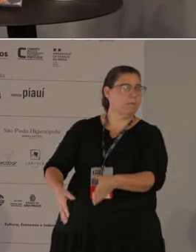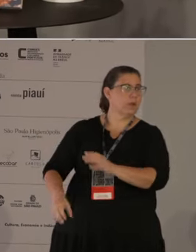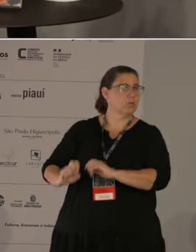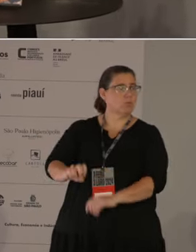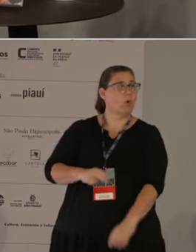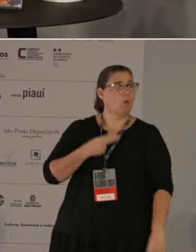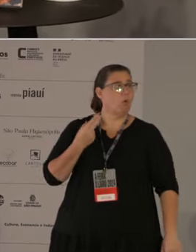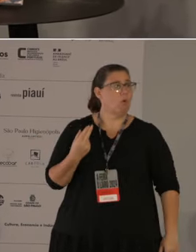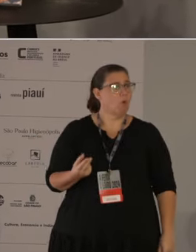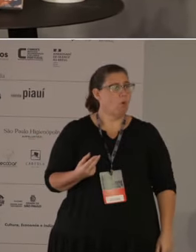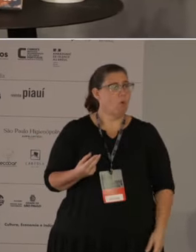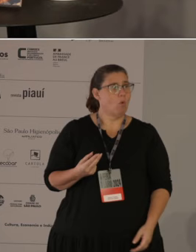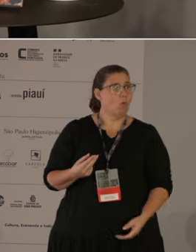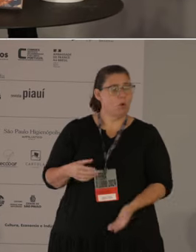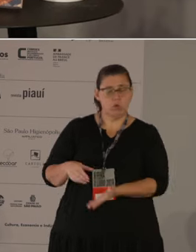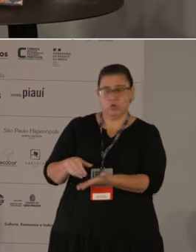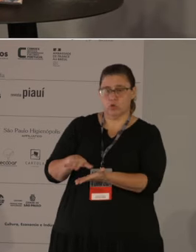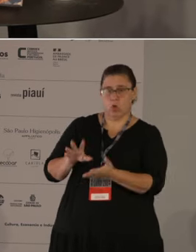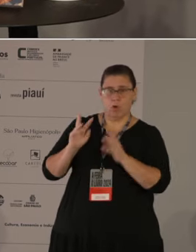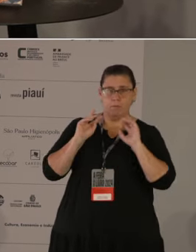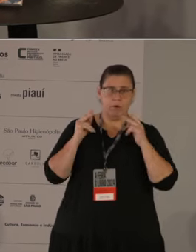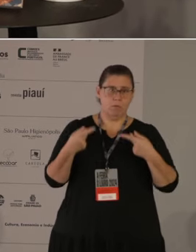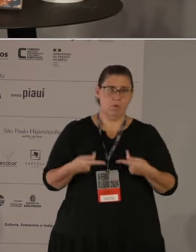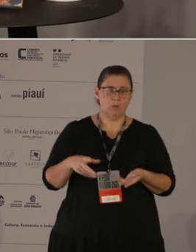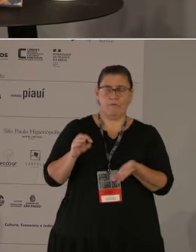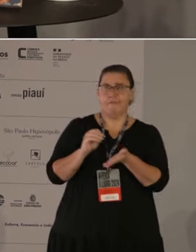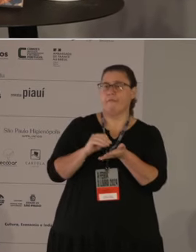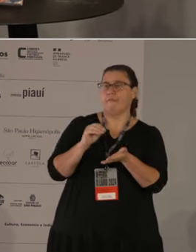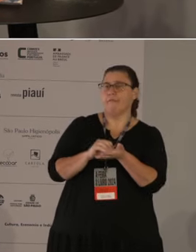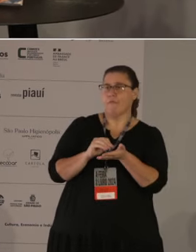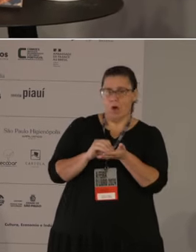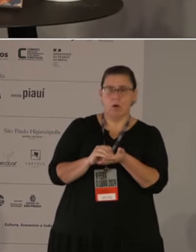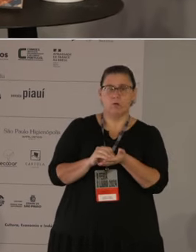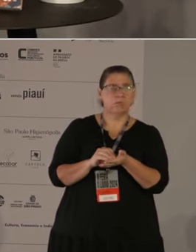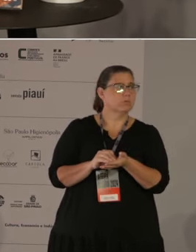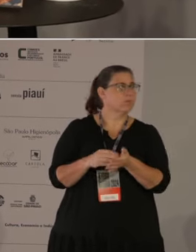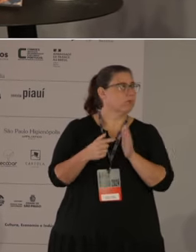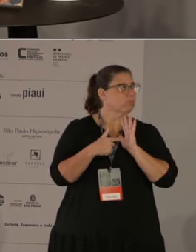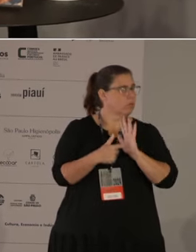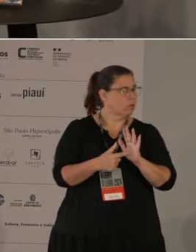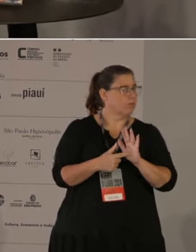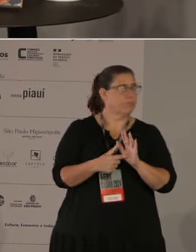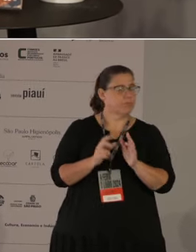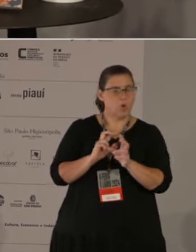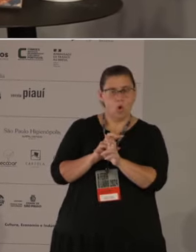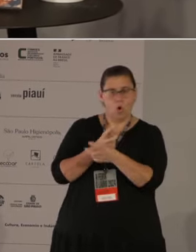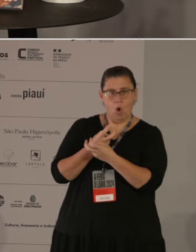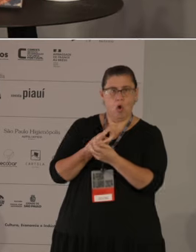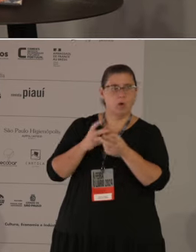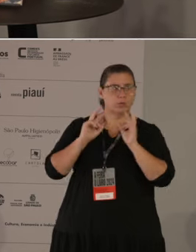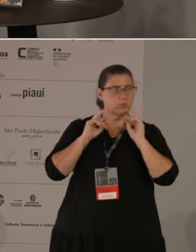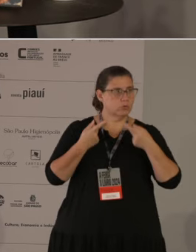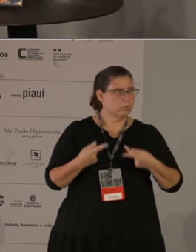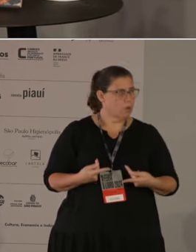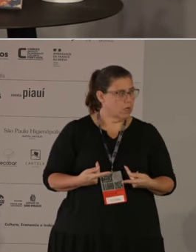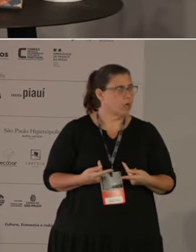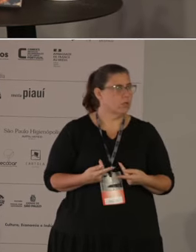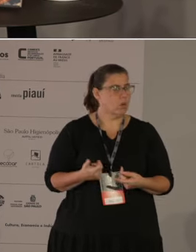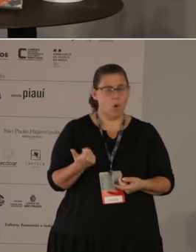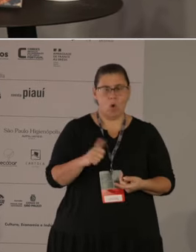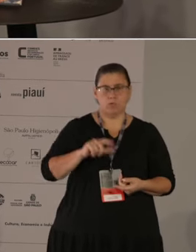né, restos humanos. Eu acho que a ausência de evidência, né, de ossos humanos com mais de 11